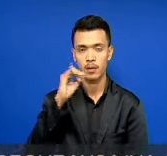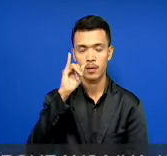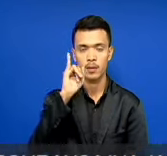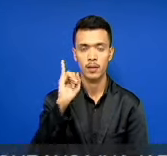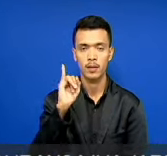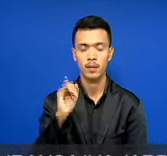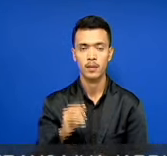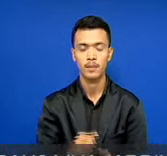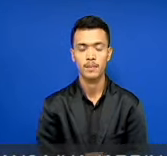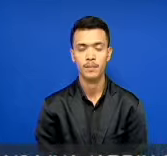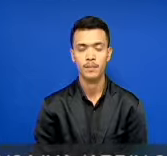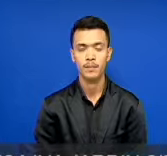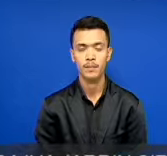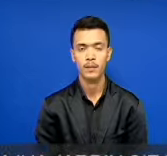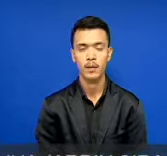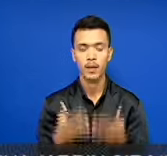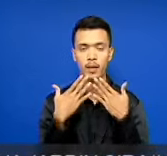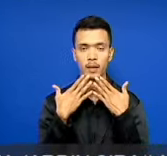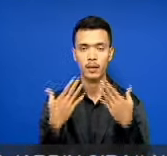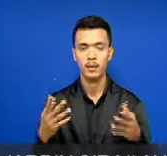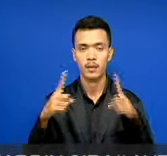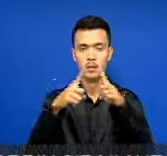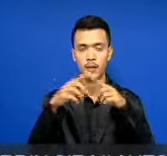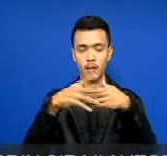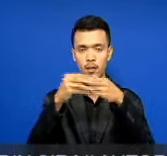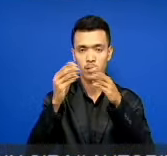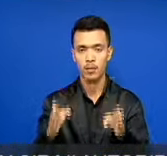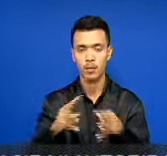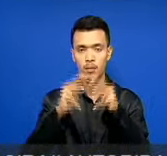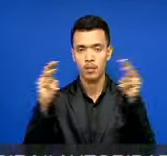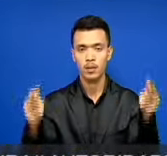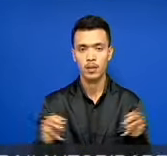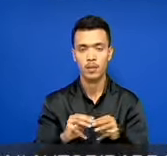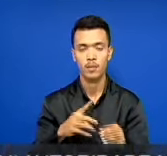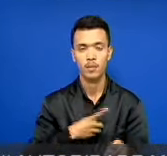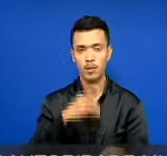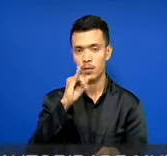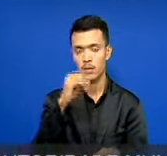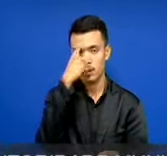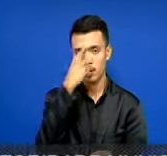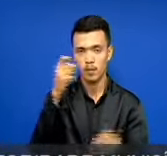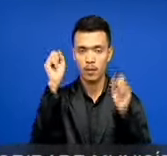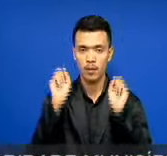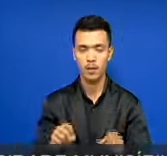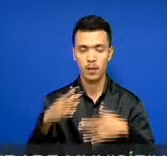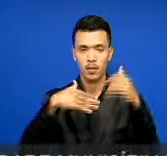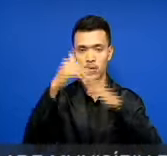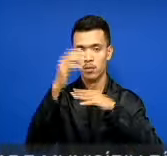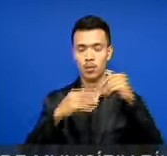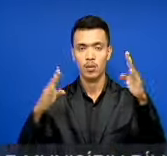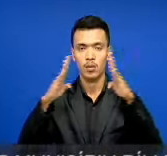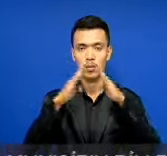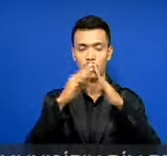Superintendente João Sanso Pires, agradece ba autoridade Municipio Dili, tambah bele construi hela uma OPS,